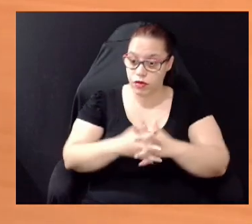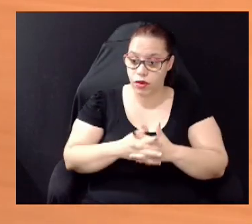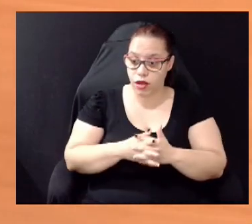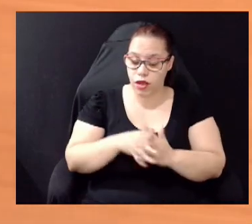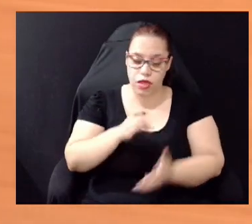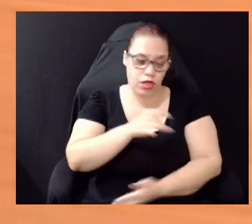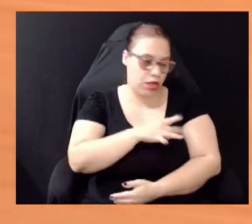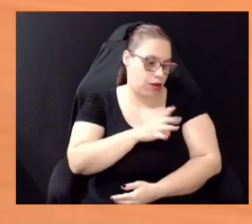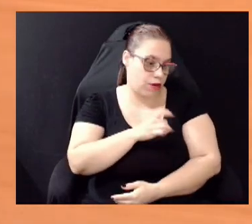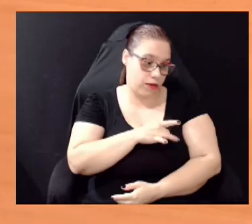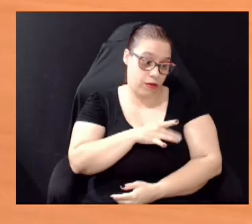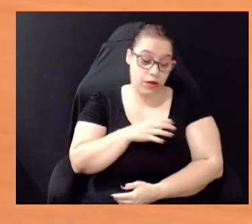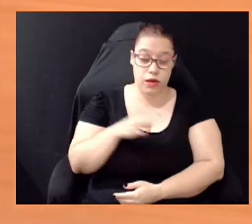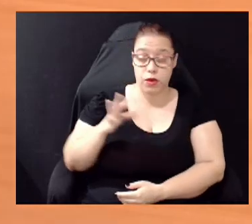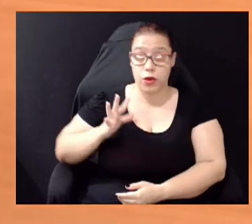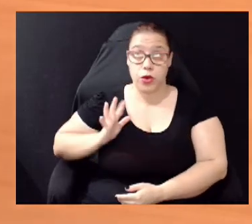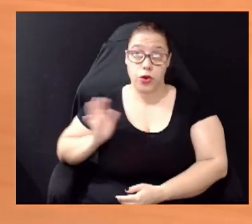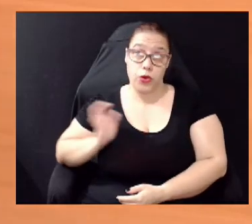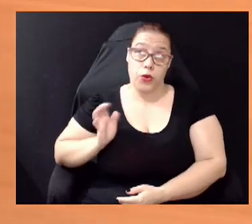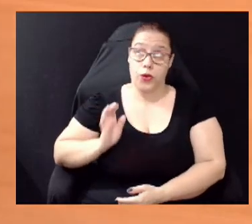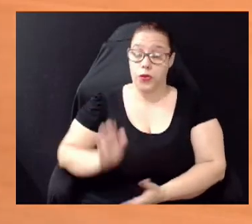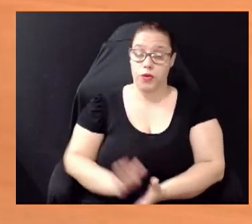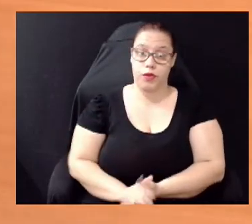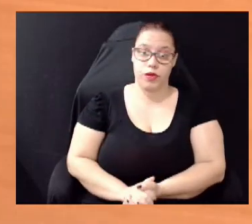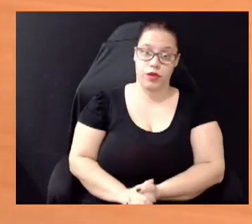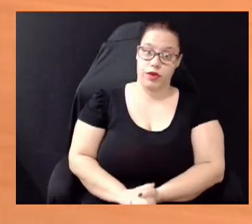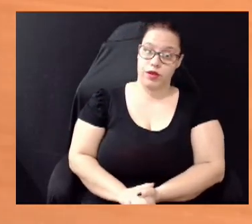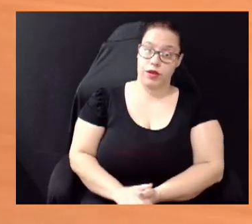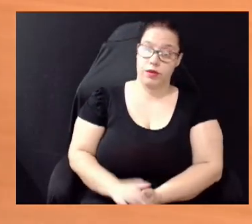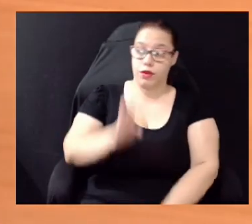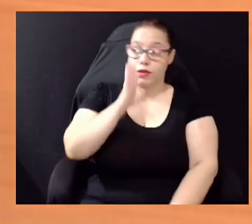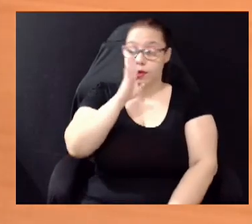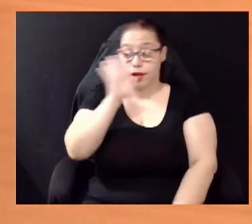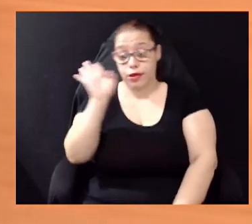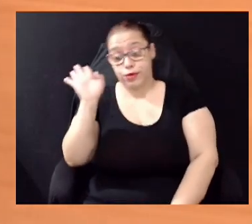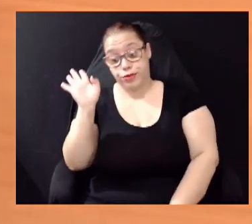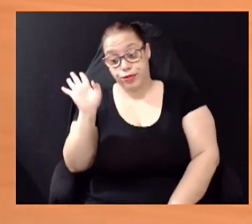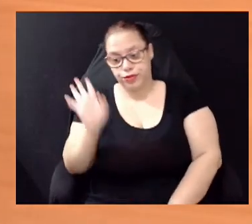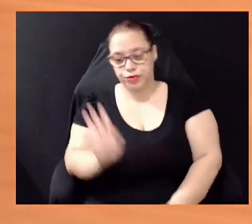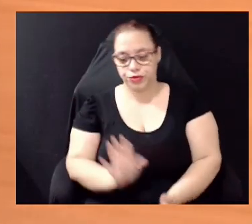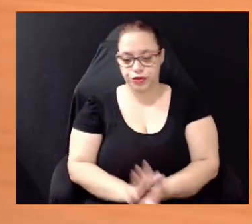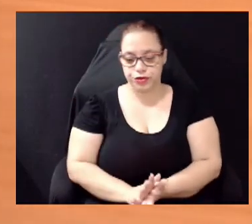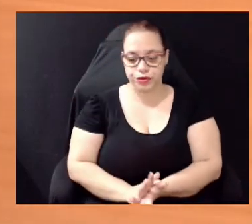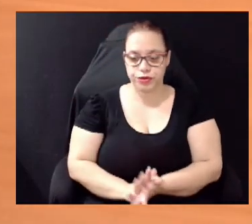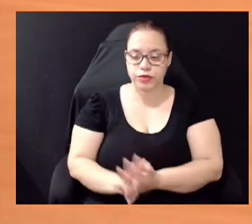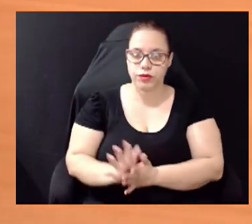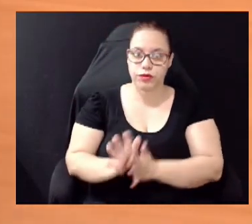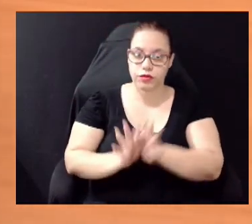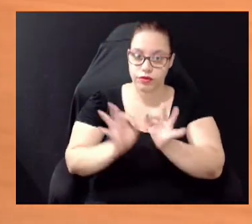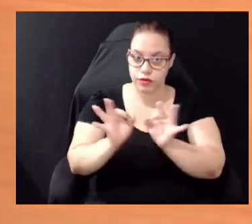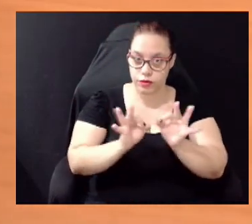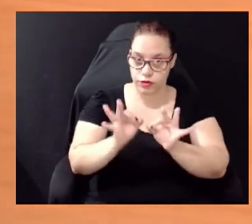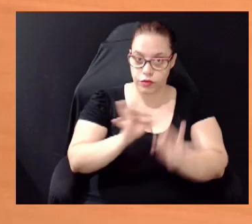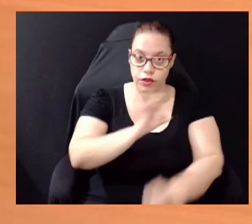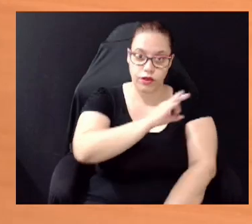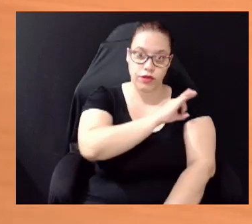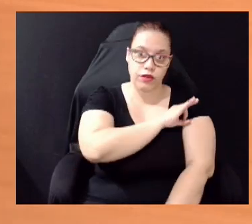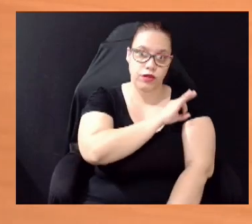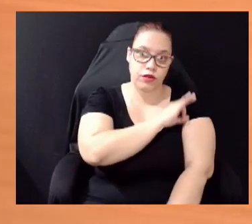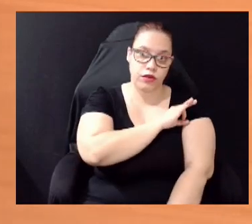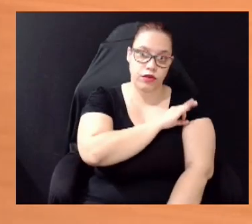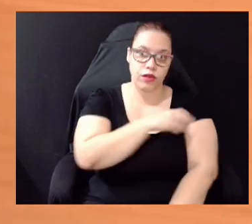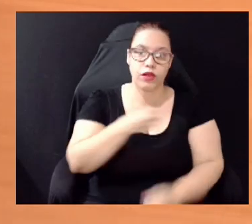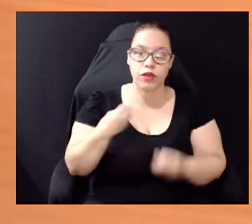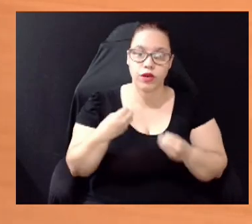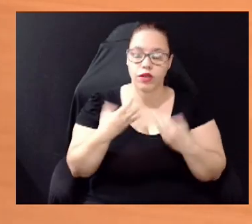poderosos, né? Mesmo sempre eles querem nos calar, né? E os preparos da delegacia, né? Como eu fui mal recebida,